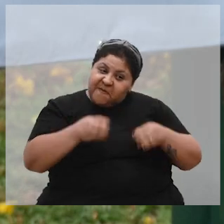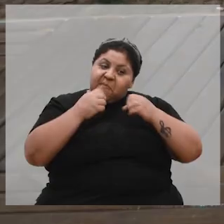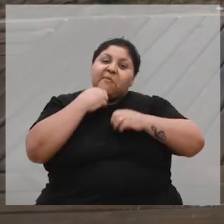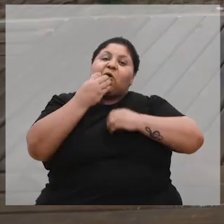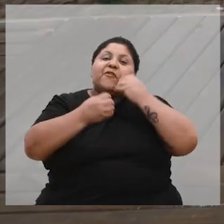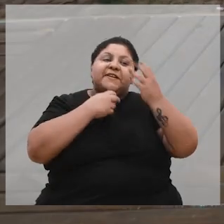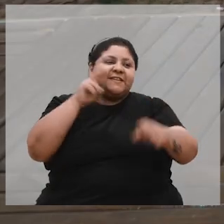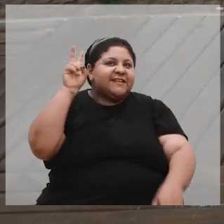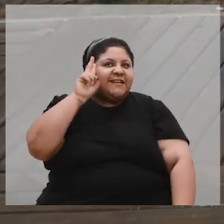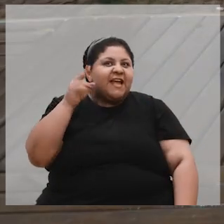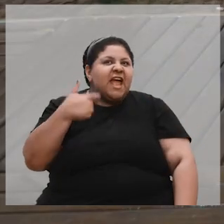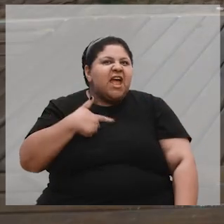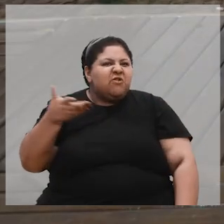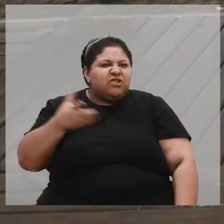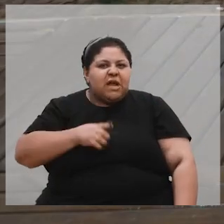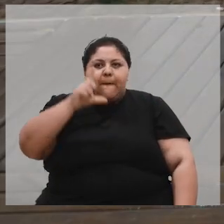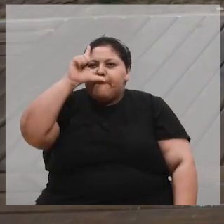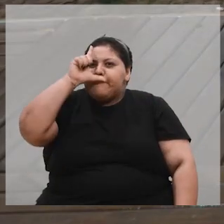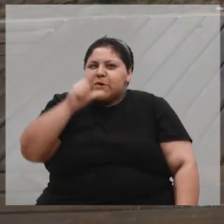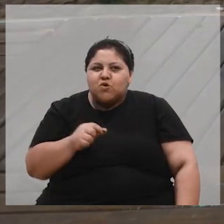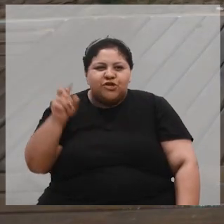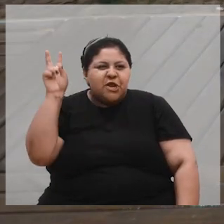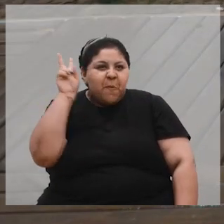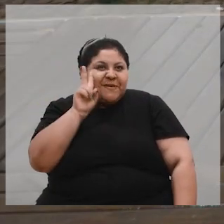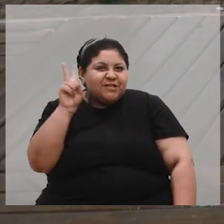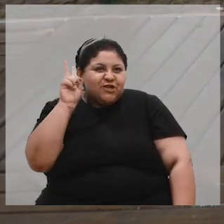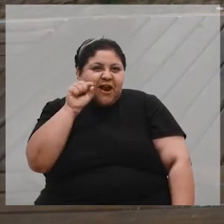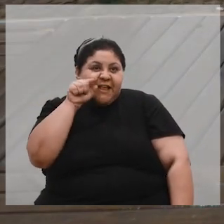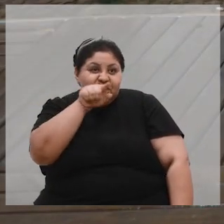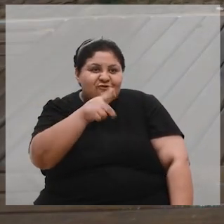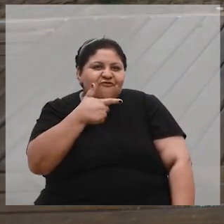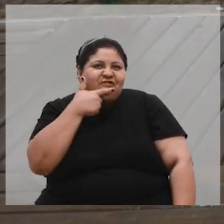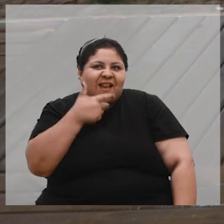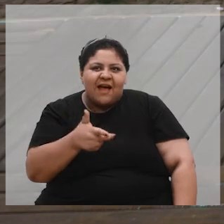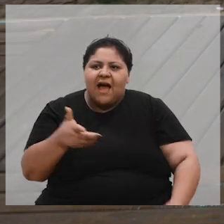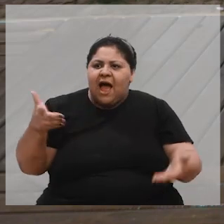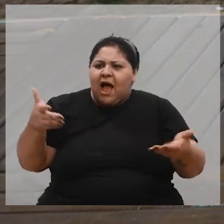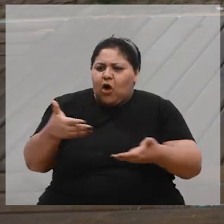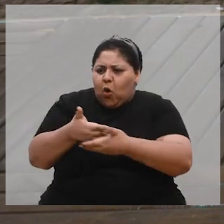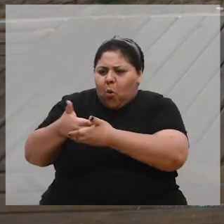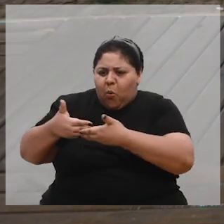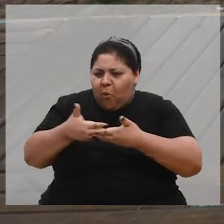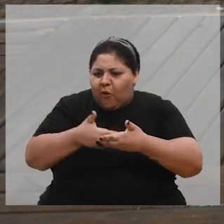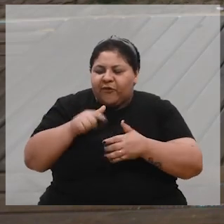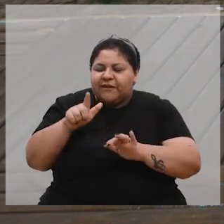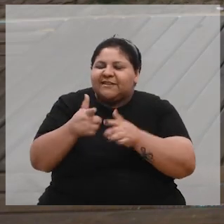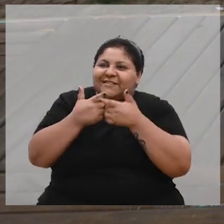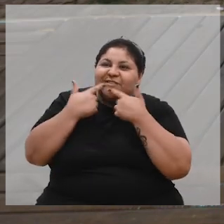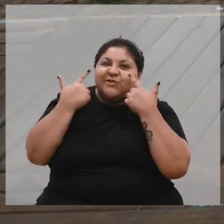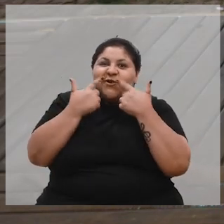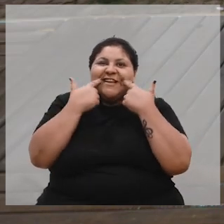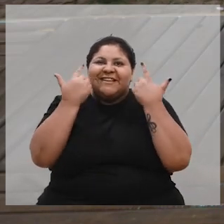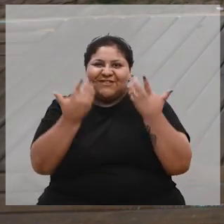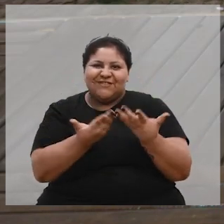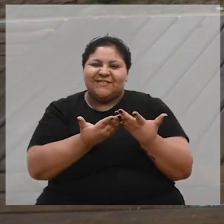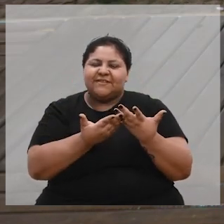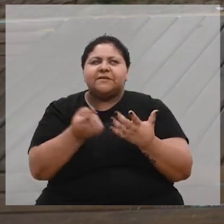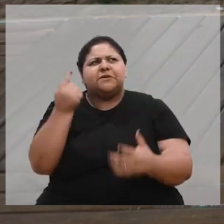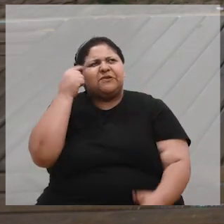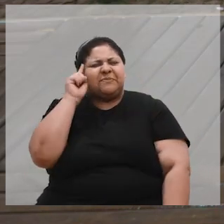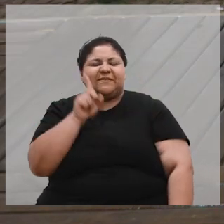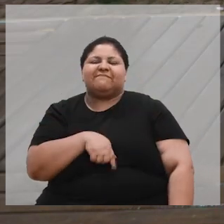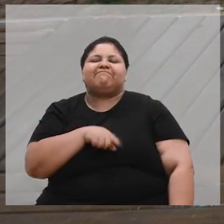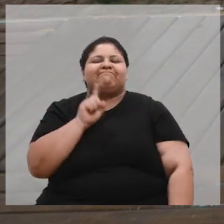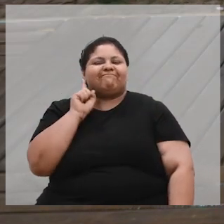para uma contação de histórias. Eu já fui a bruxa numa história que tu contou. E agora tá com essa criança que tá ali sorrindo pra ti,